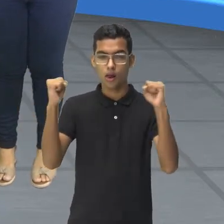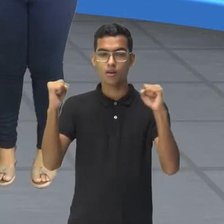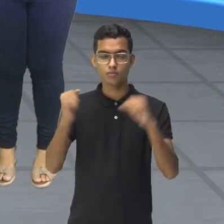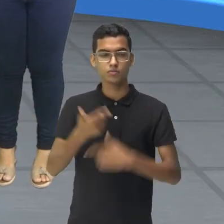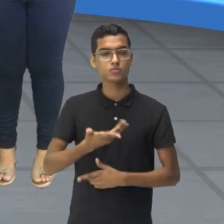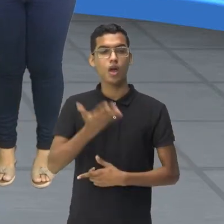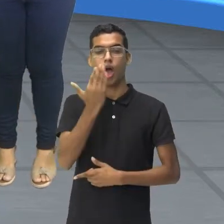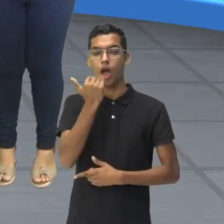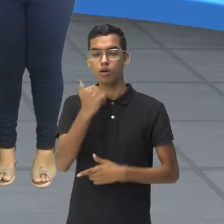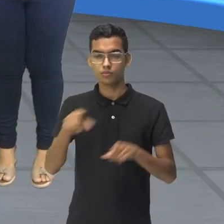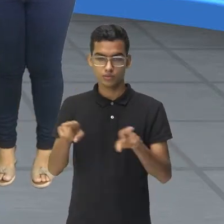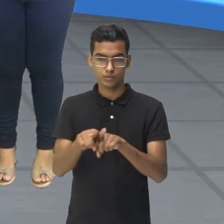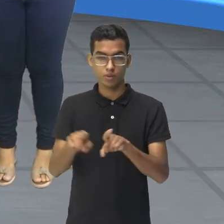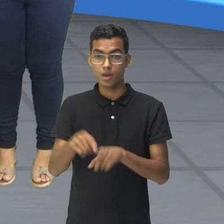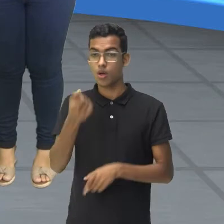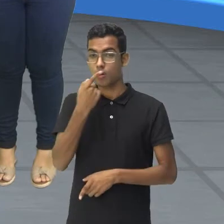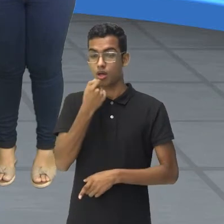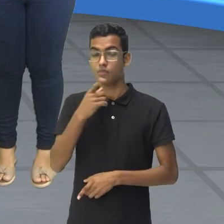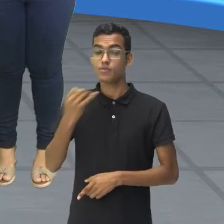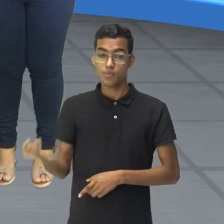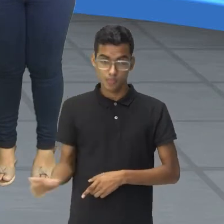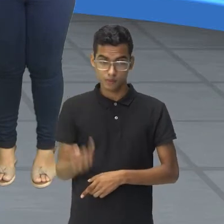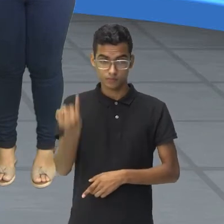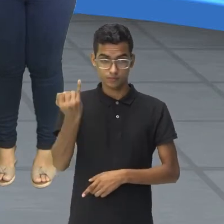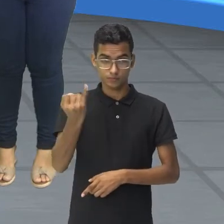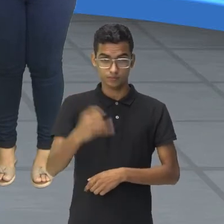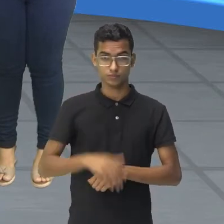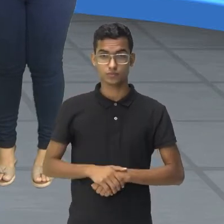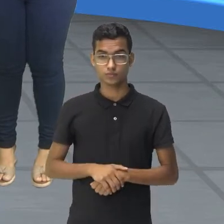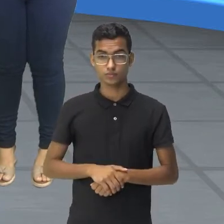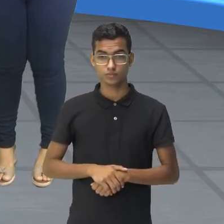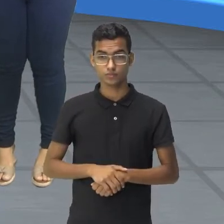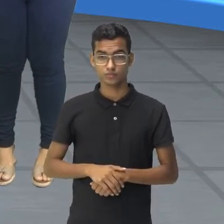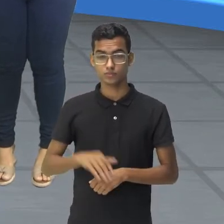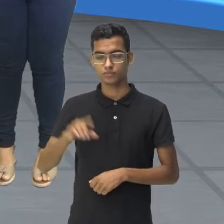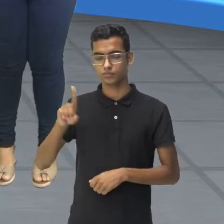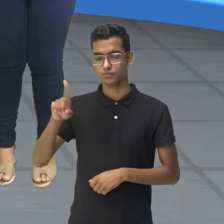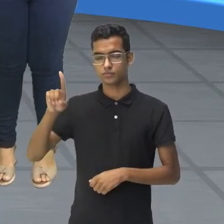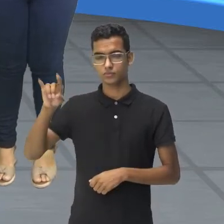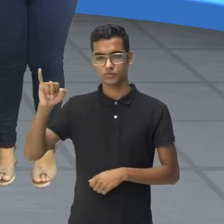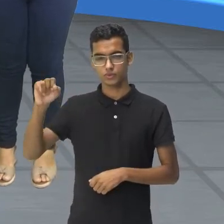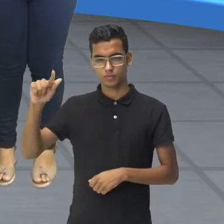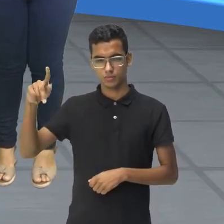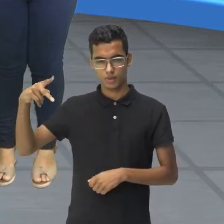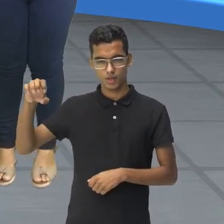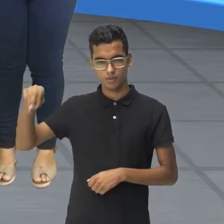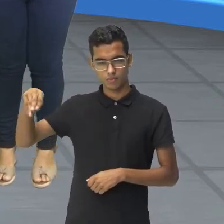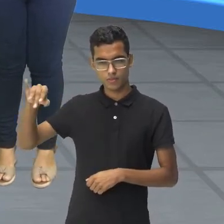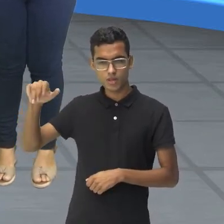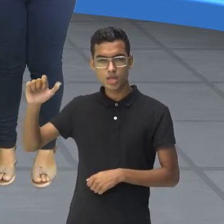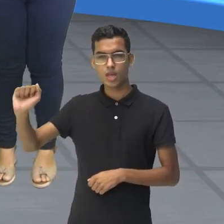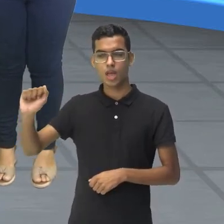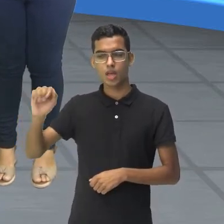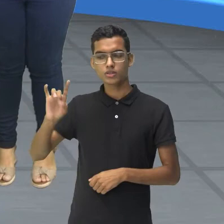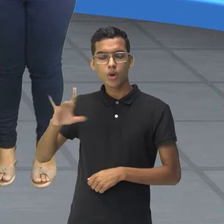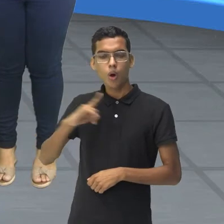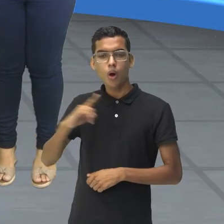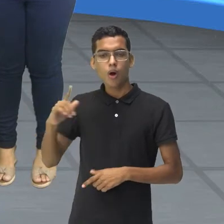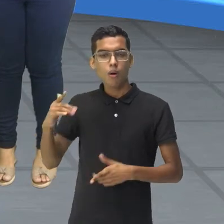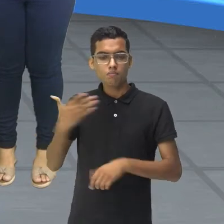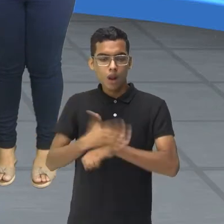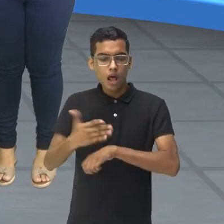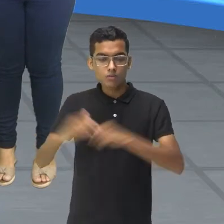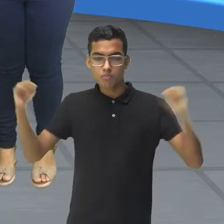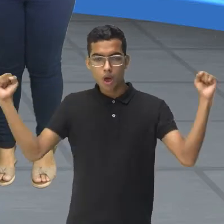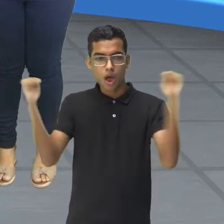e o medicamento é importante, tá? Na dislipidemia, muitas vezes ele pode ser resolvido só com atividade